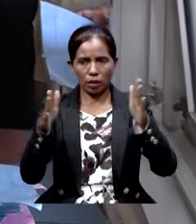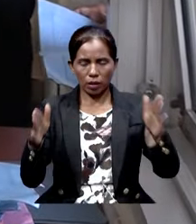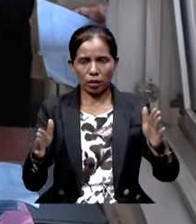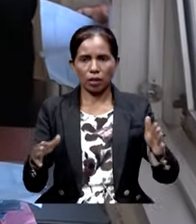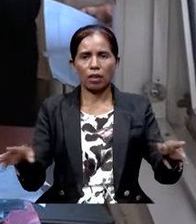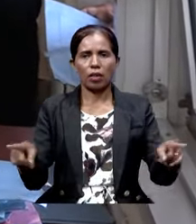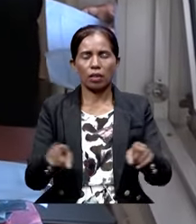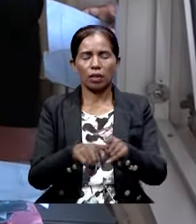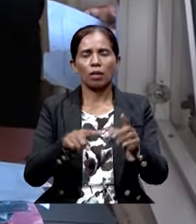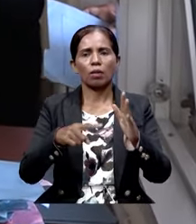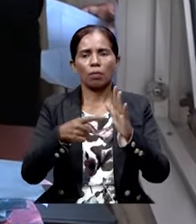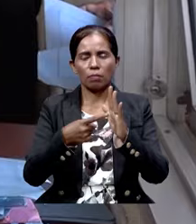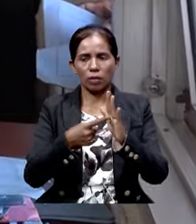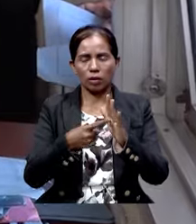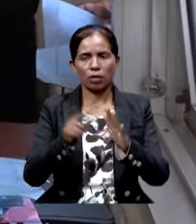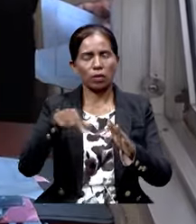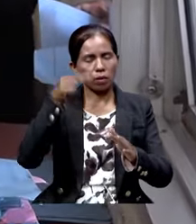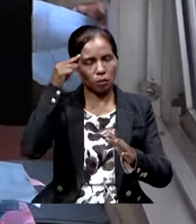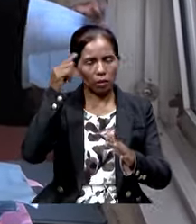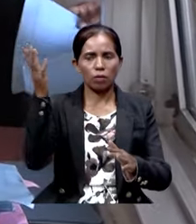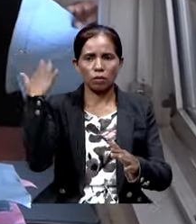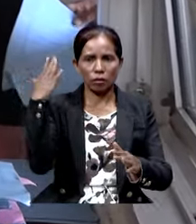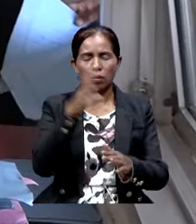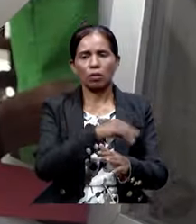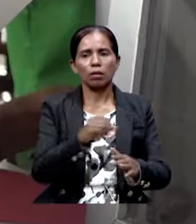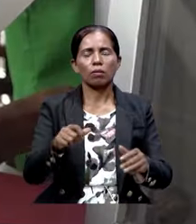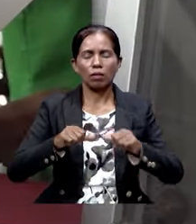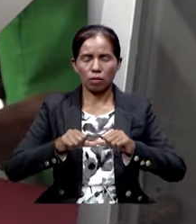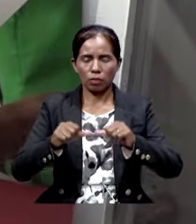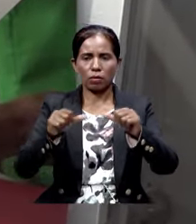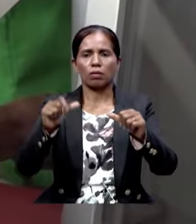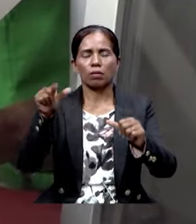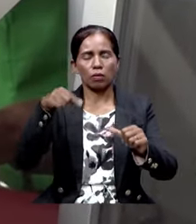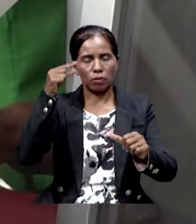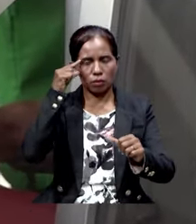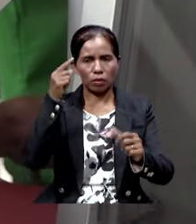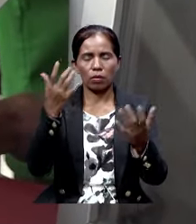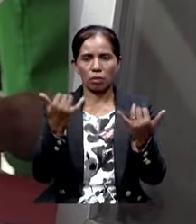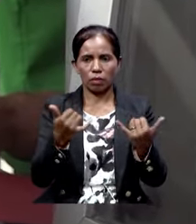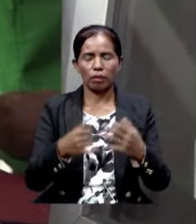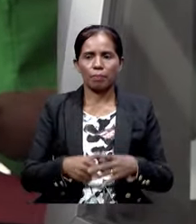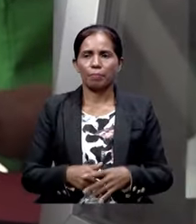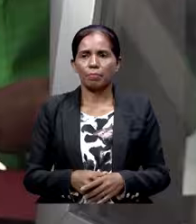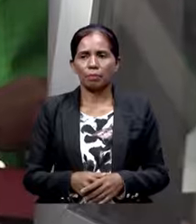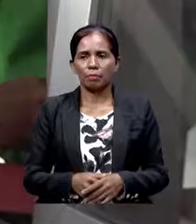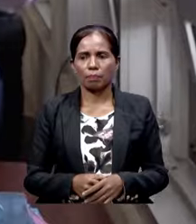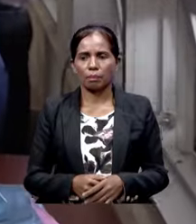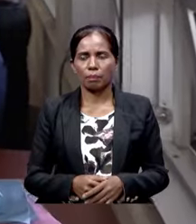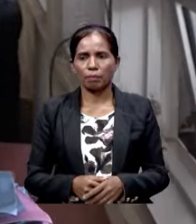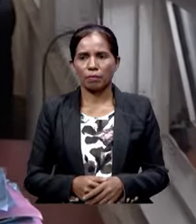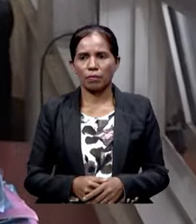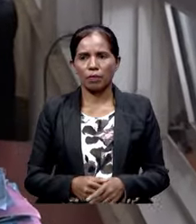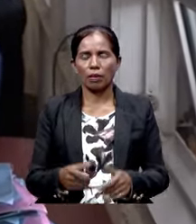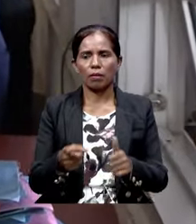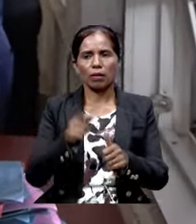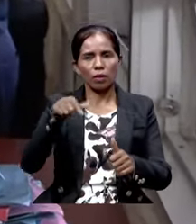nebe a ruquedas e a governo anterior no continua to agora. E a início